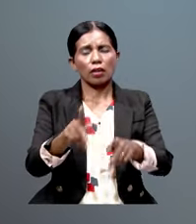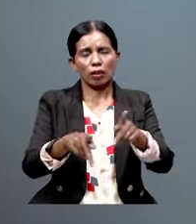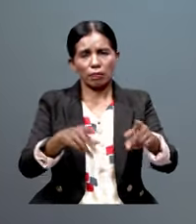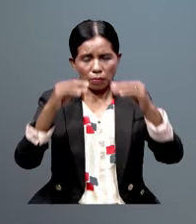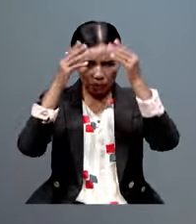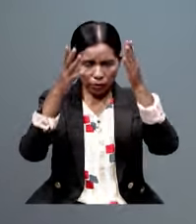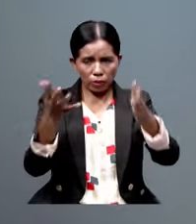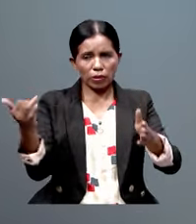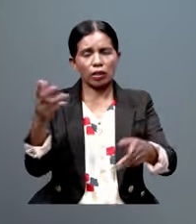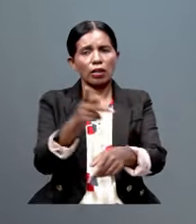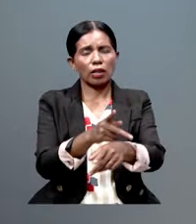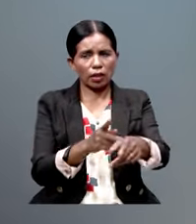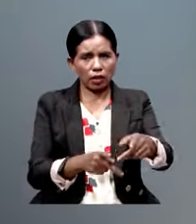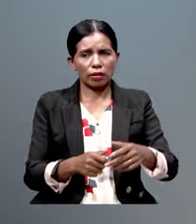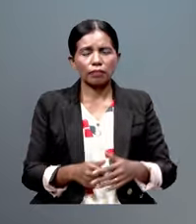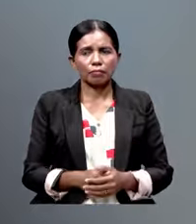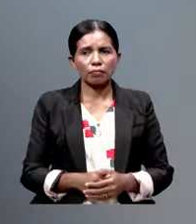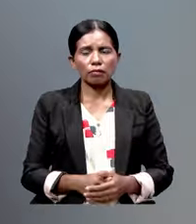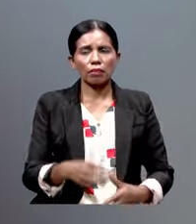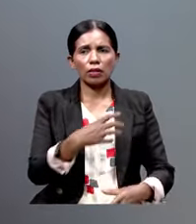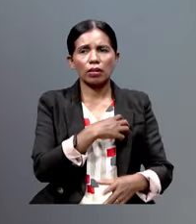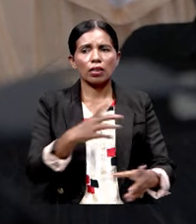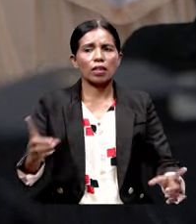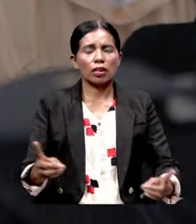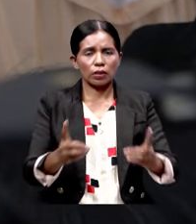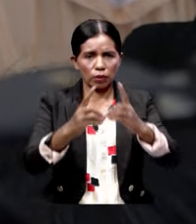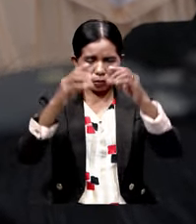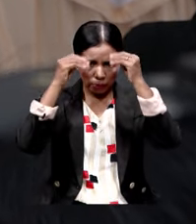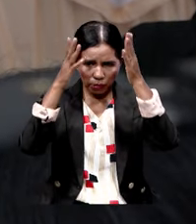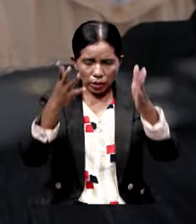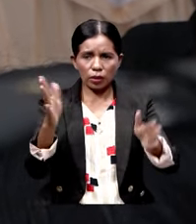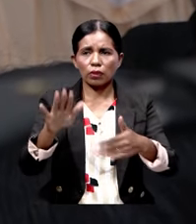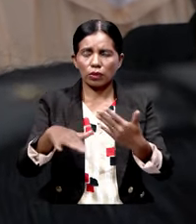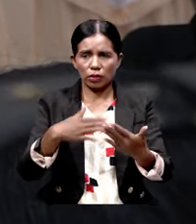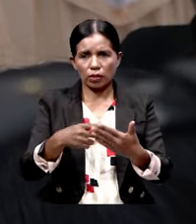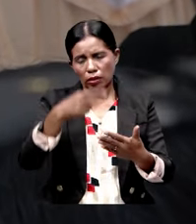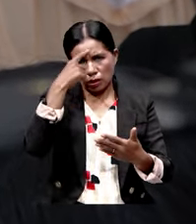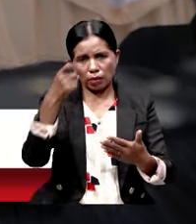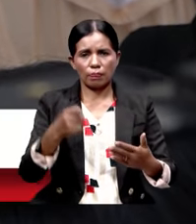hetangkanek. Atuação polícia ninian hasoro professor Sira tamba